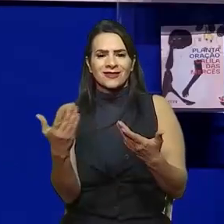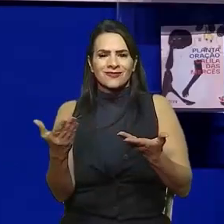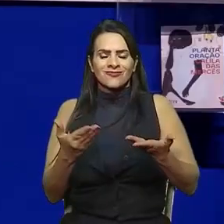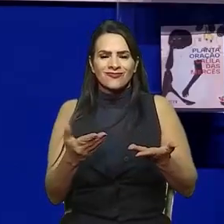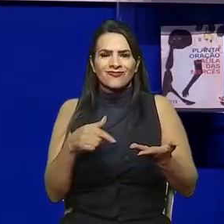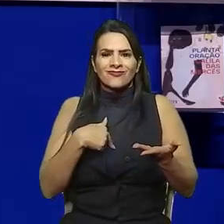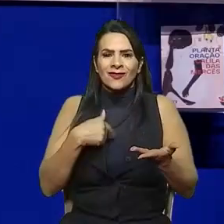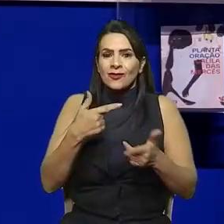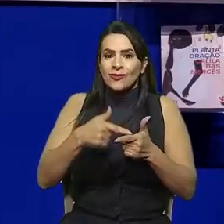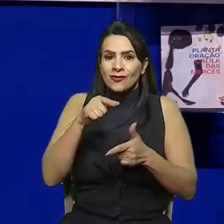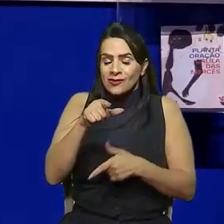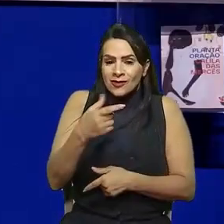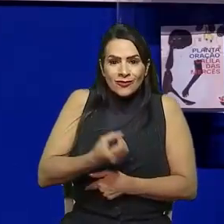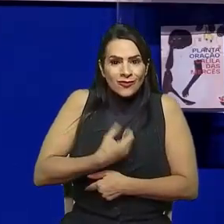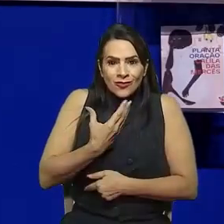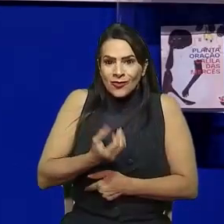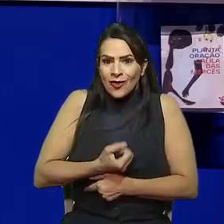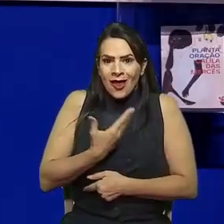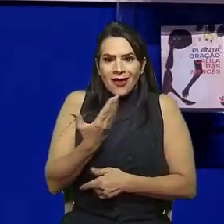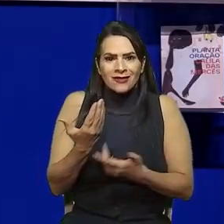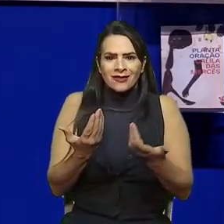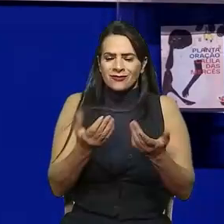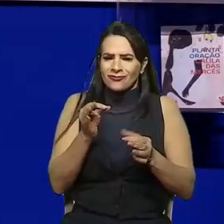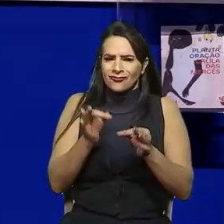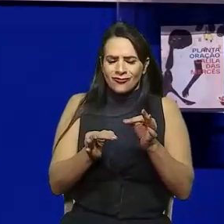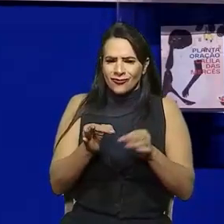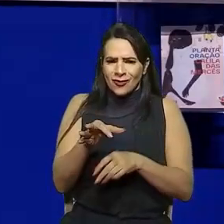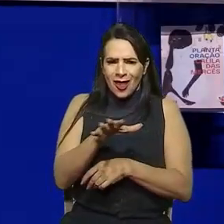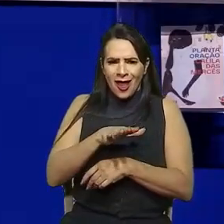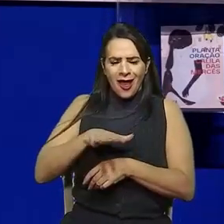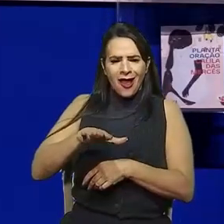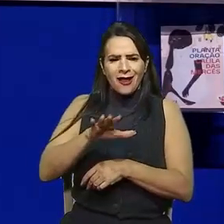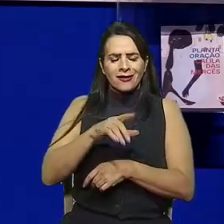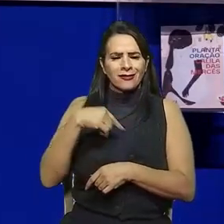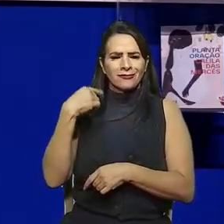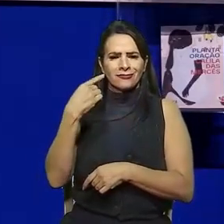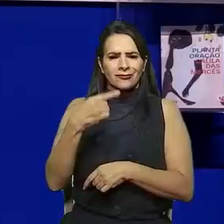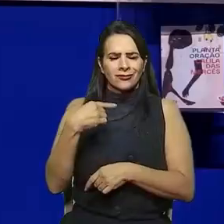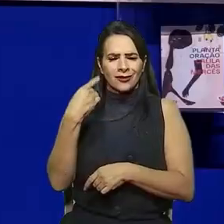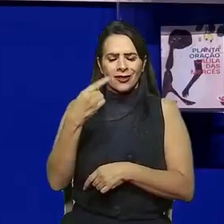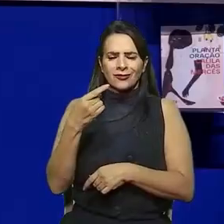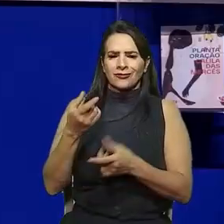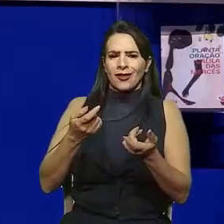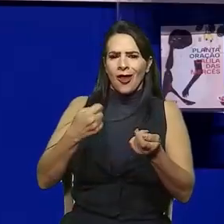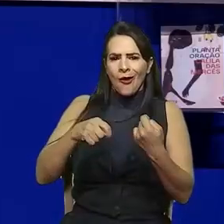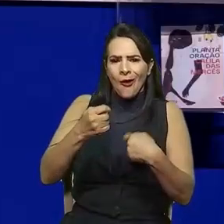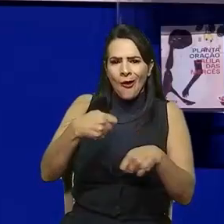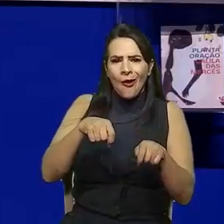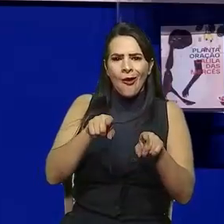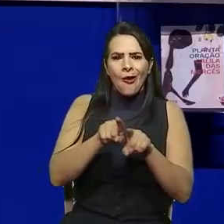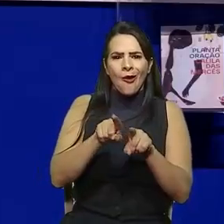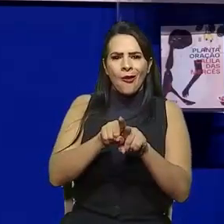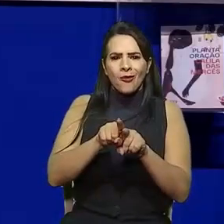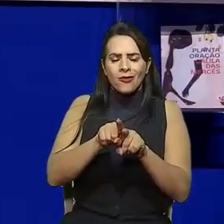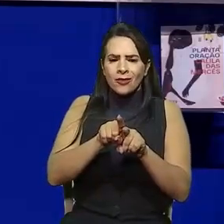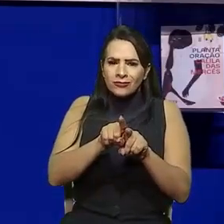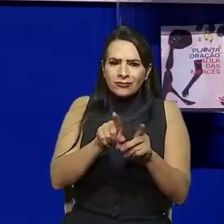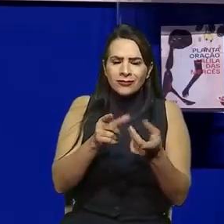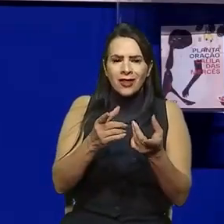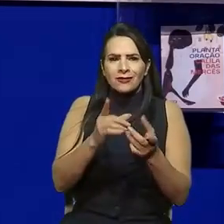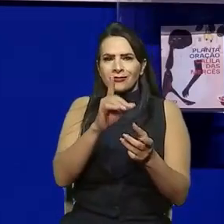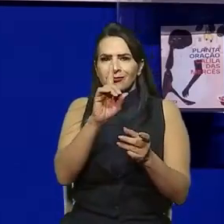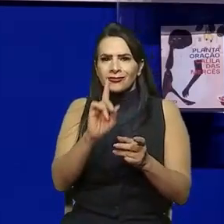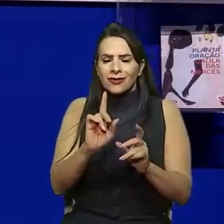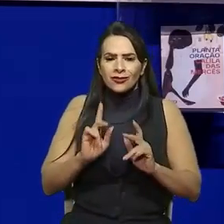porque você é um jurista, né, do direito econômico, direito constitucional, tem militância nos direitos